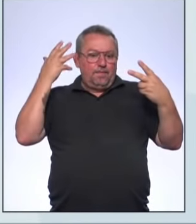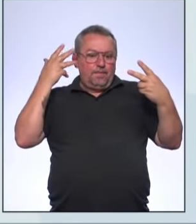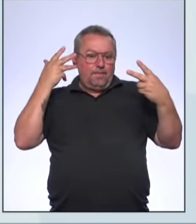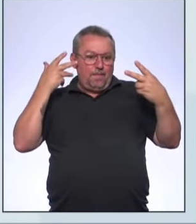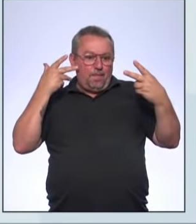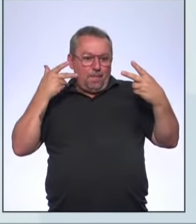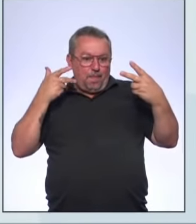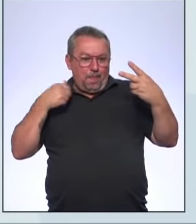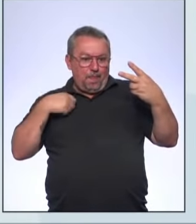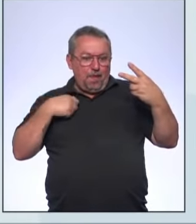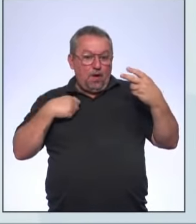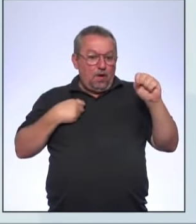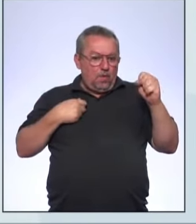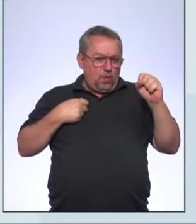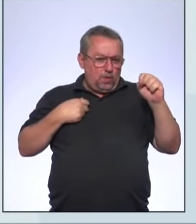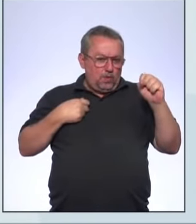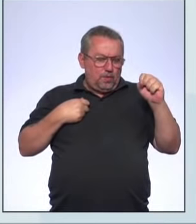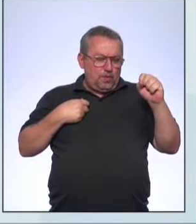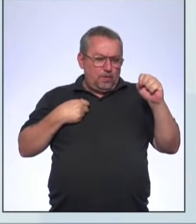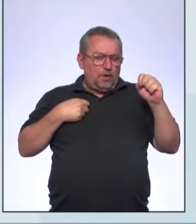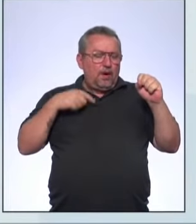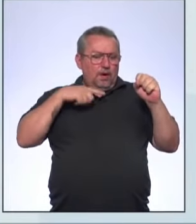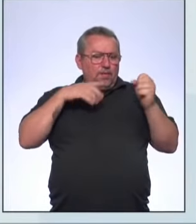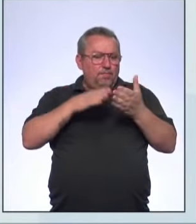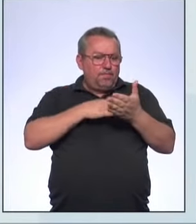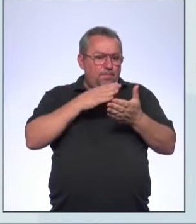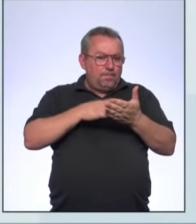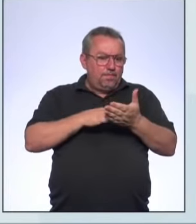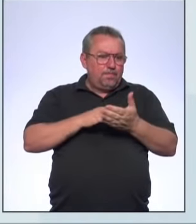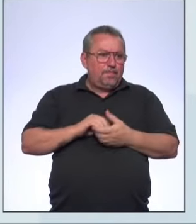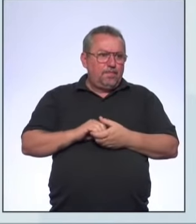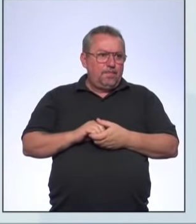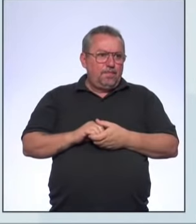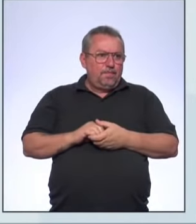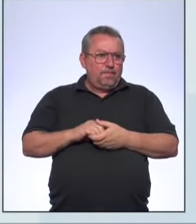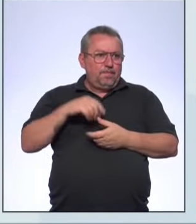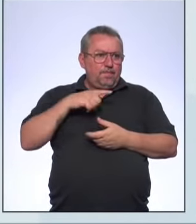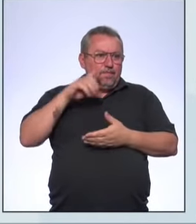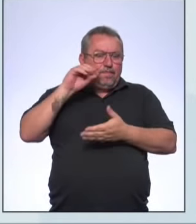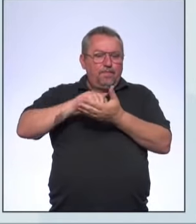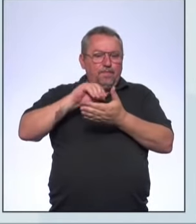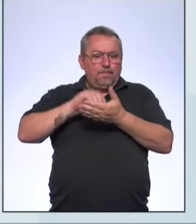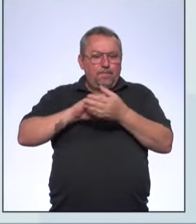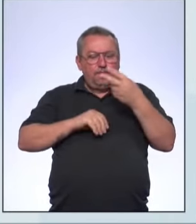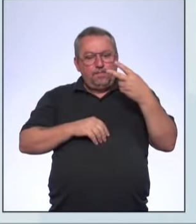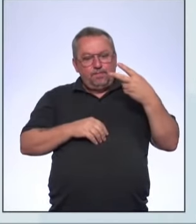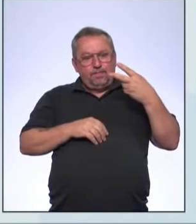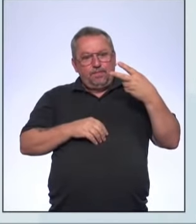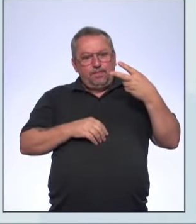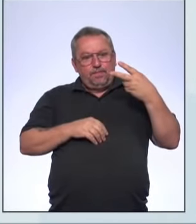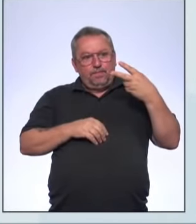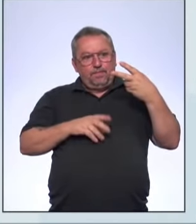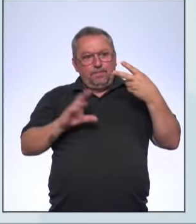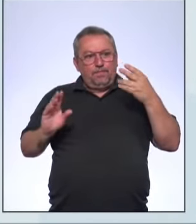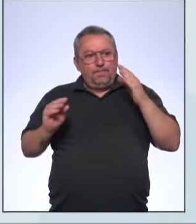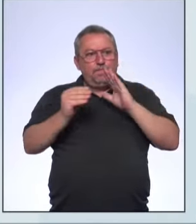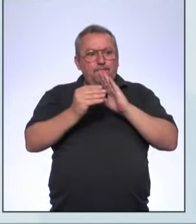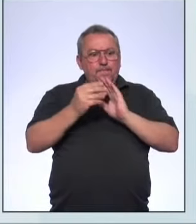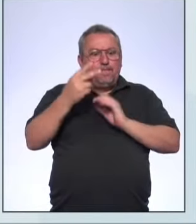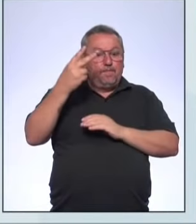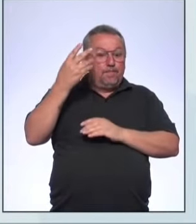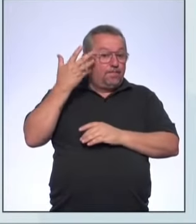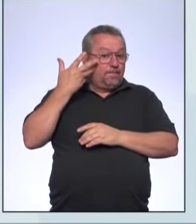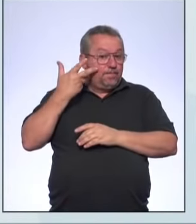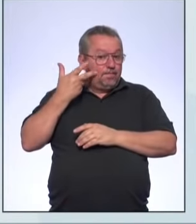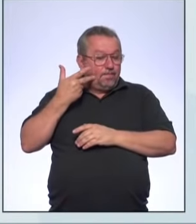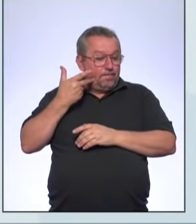que são só oito se eu não me engano que havia uma apostila 248 estavam faltando dois animais então eu coloquei dois